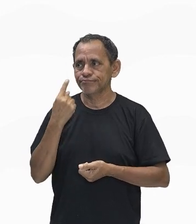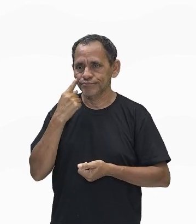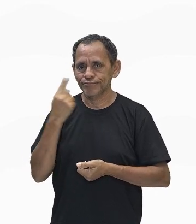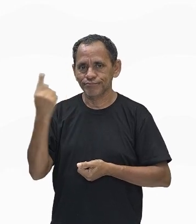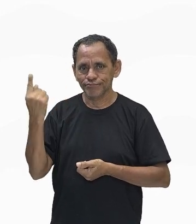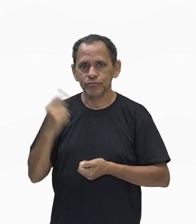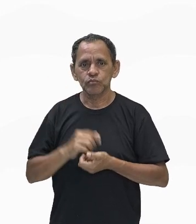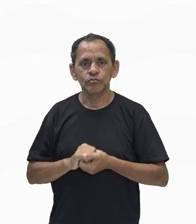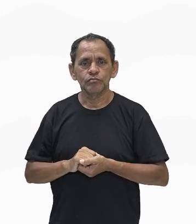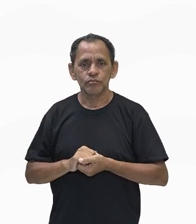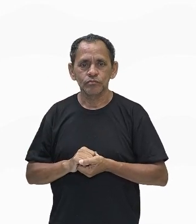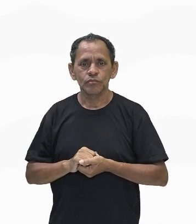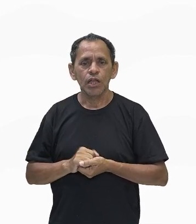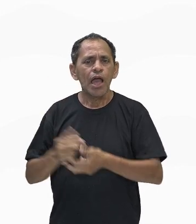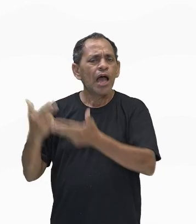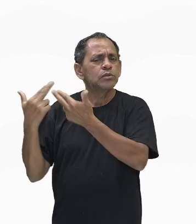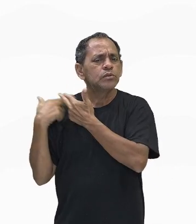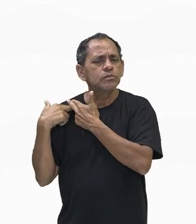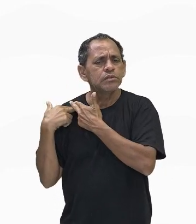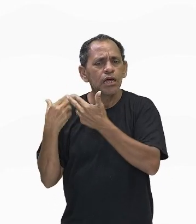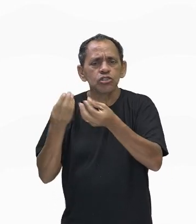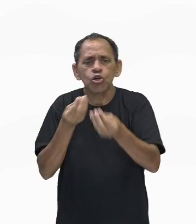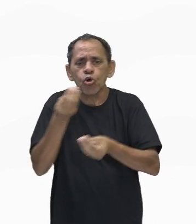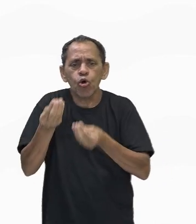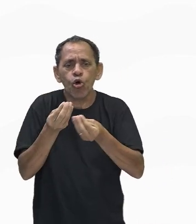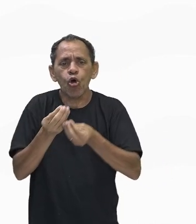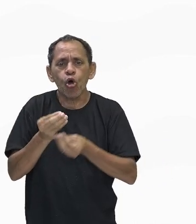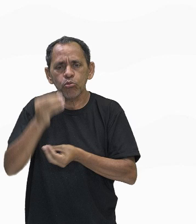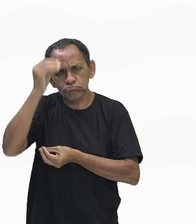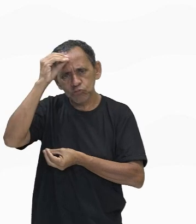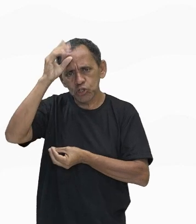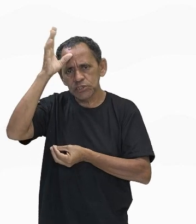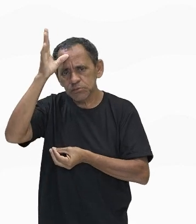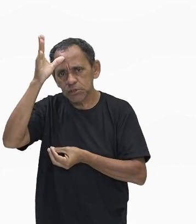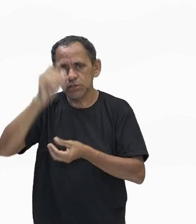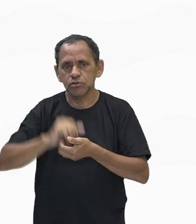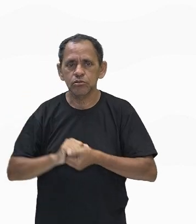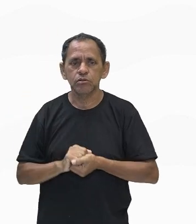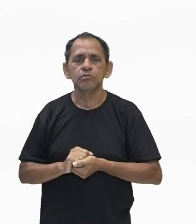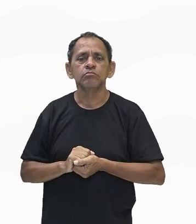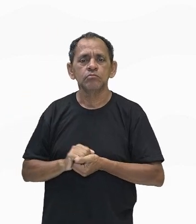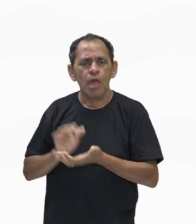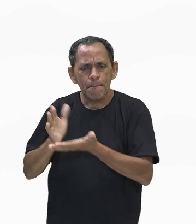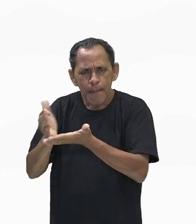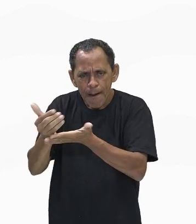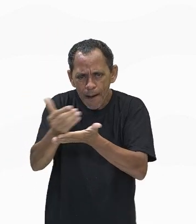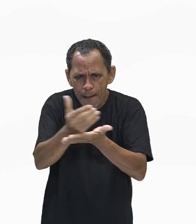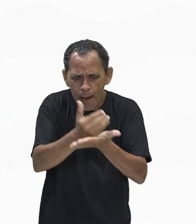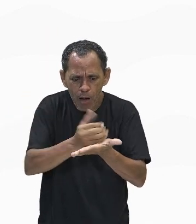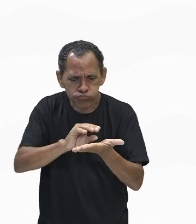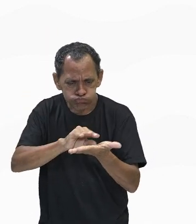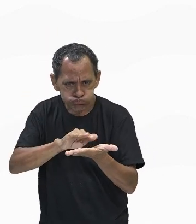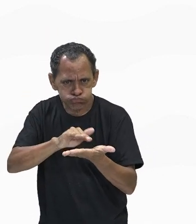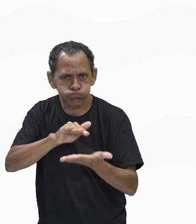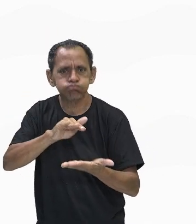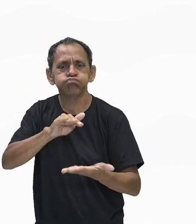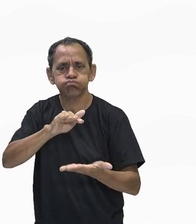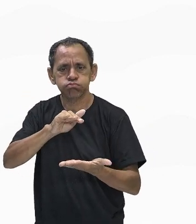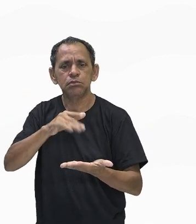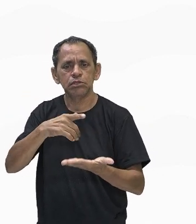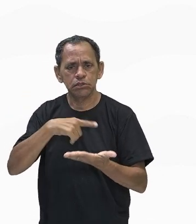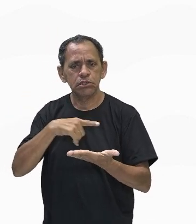para exercer o protagonismo na sua vida, é de extrema importância acumular cada vez mais,